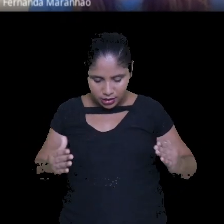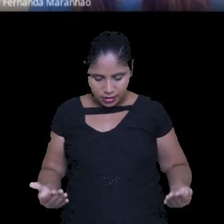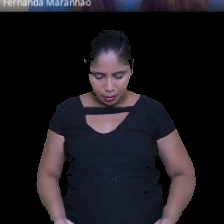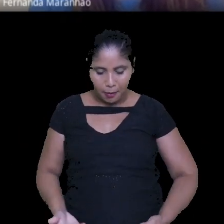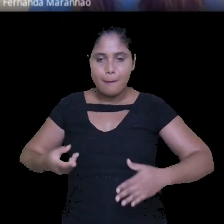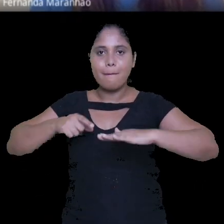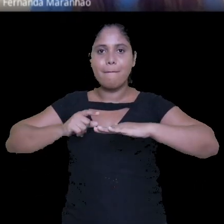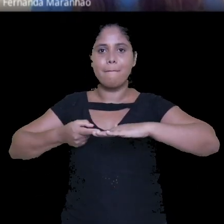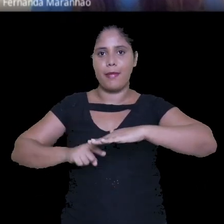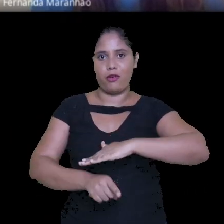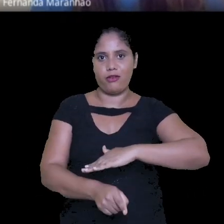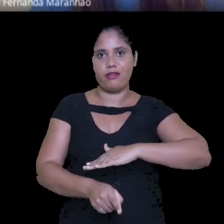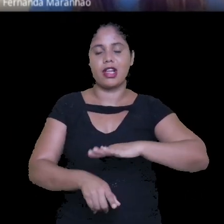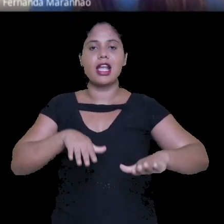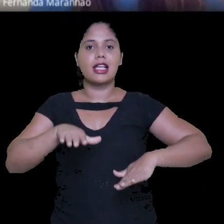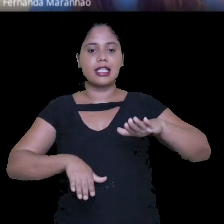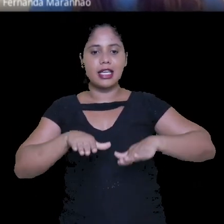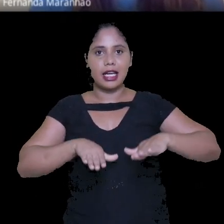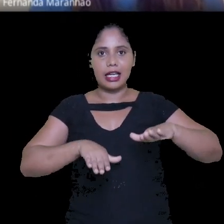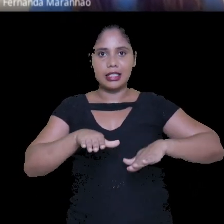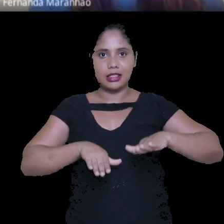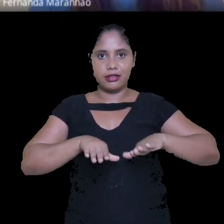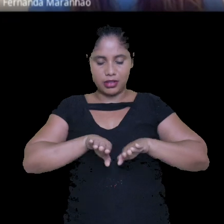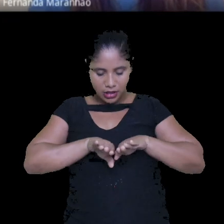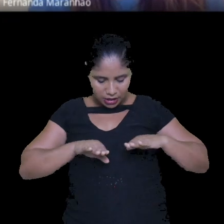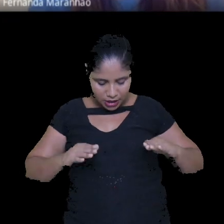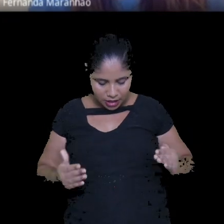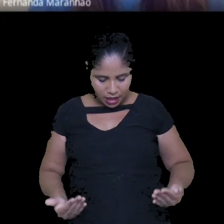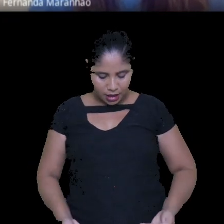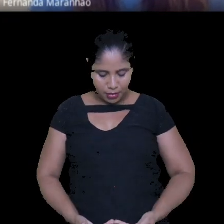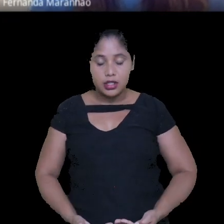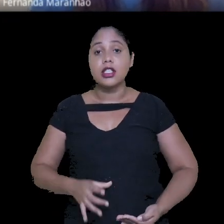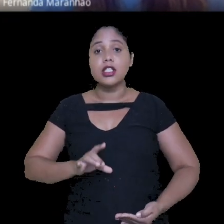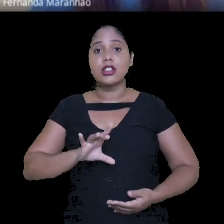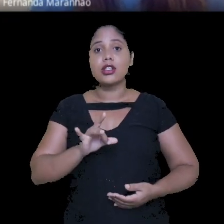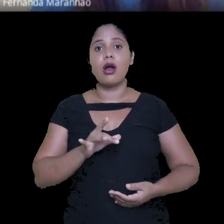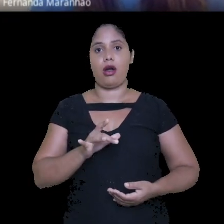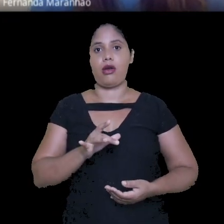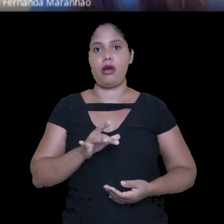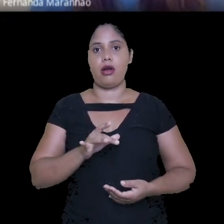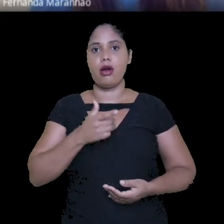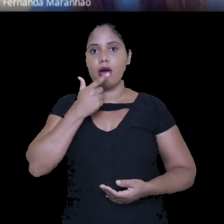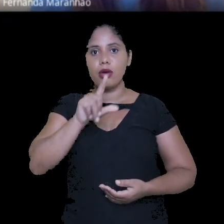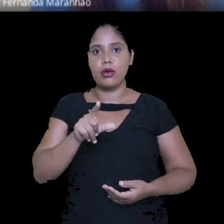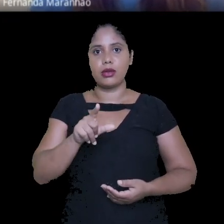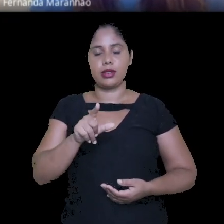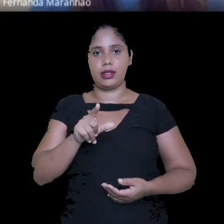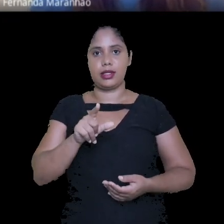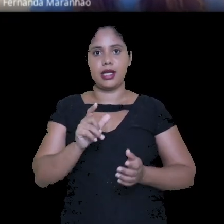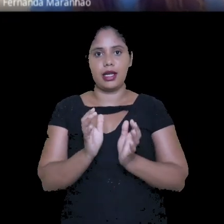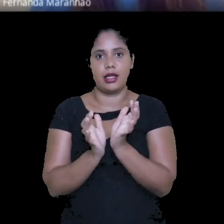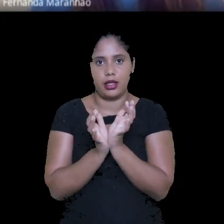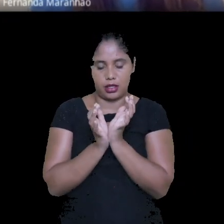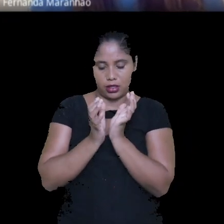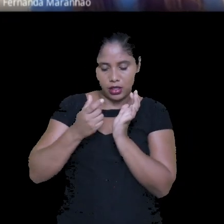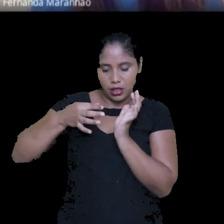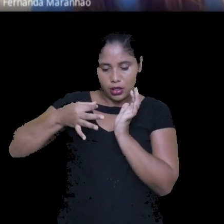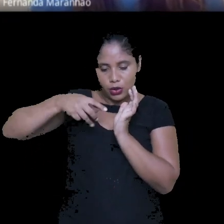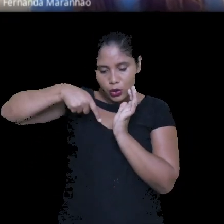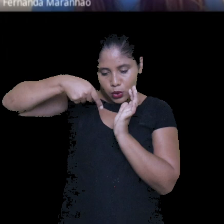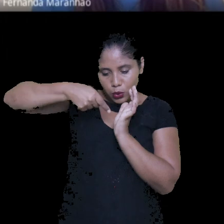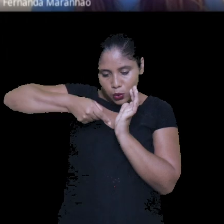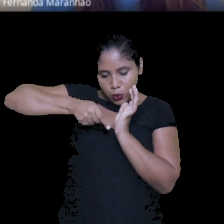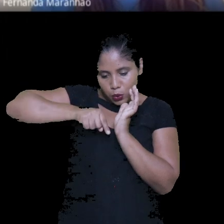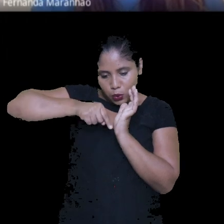artérias uterinas, e não consegue modificar o lumen dessas artérias de forma